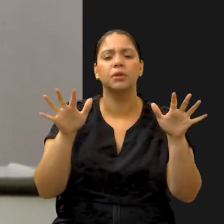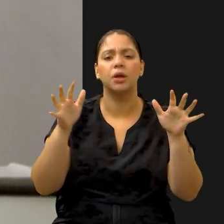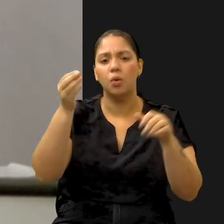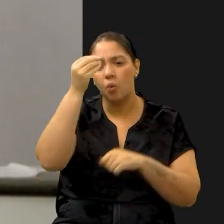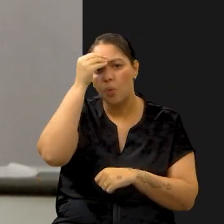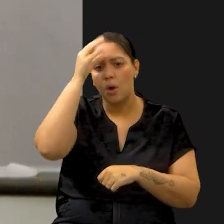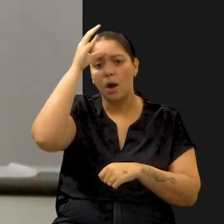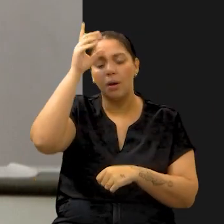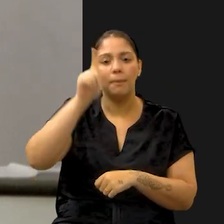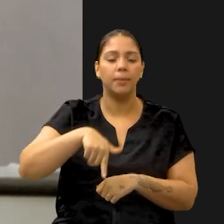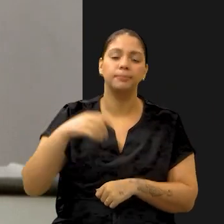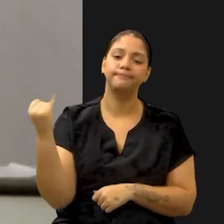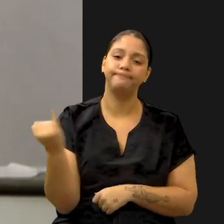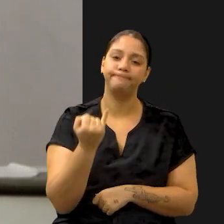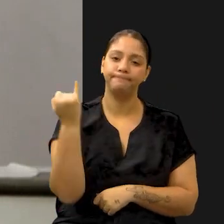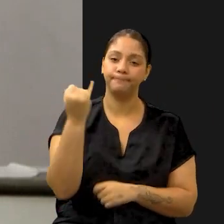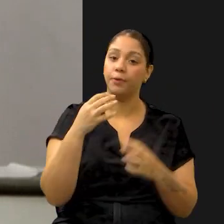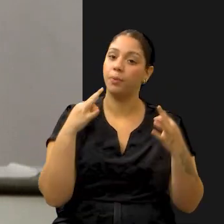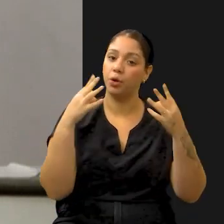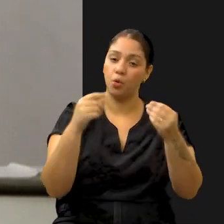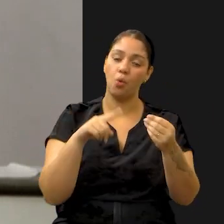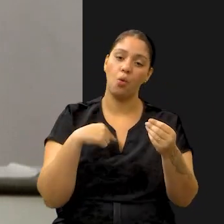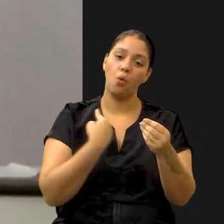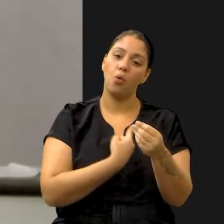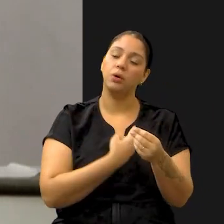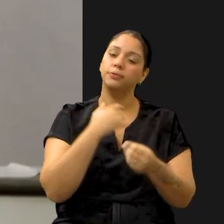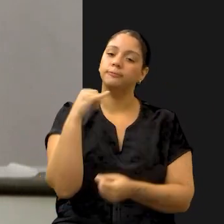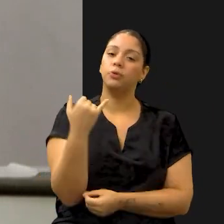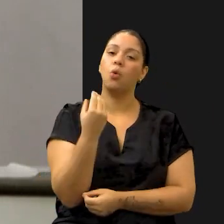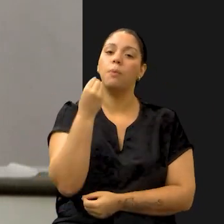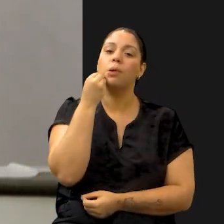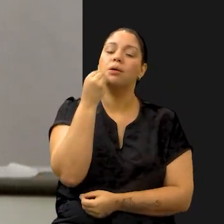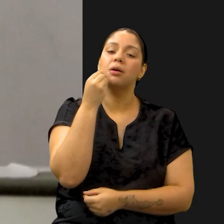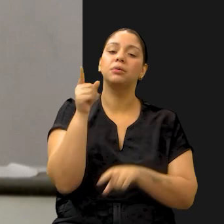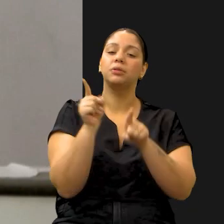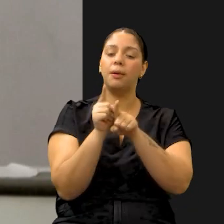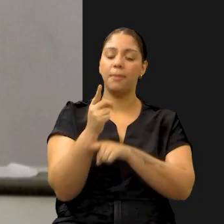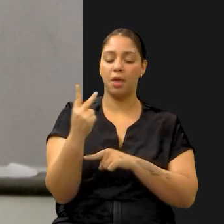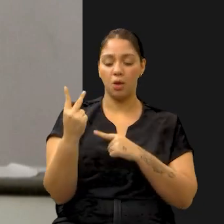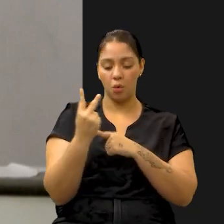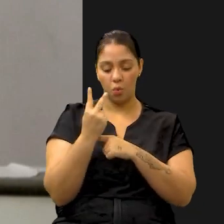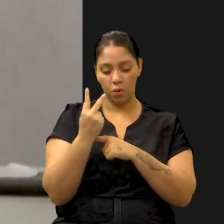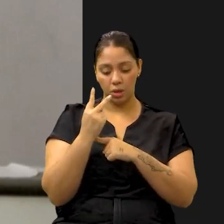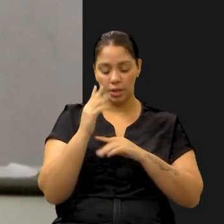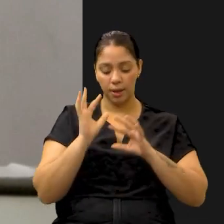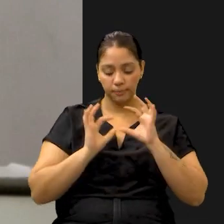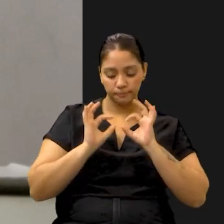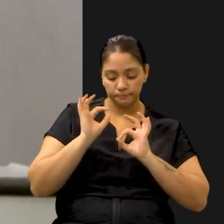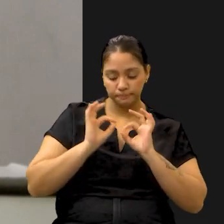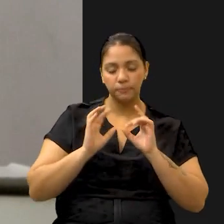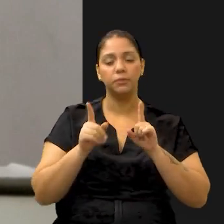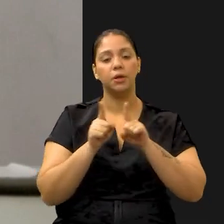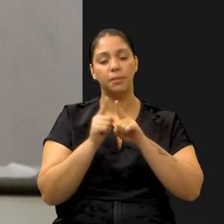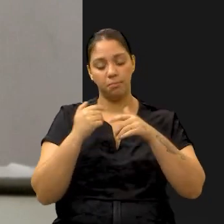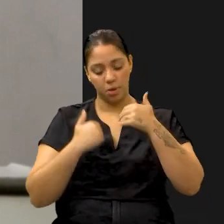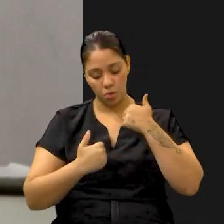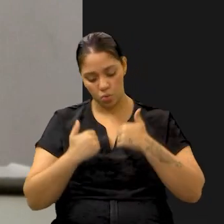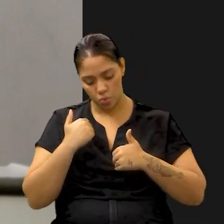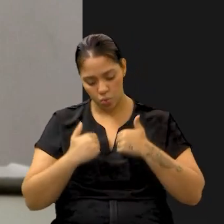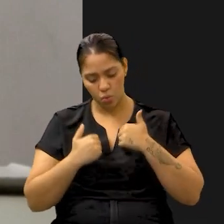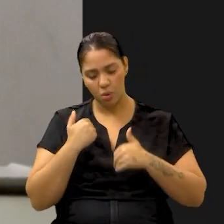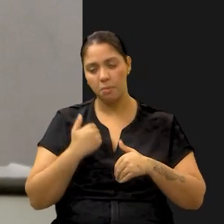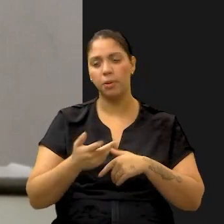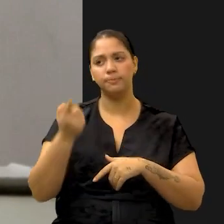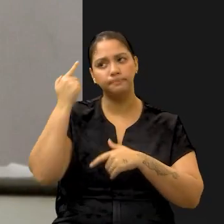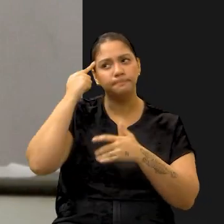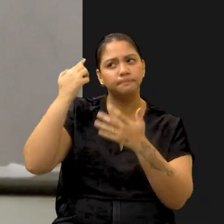distribuir conhecimento realmente é essencial para que todos nós possamos ter a oportunidade de nos cuidarmos, né, de ficarmos atentos ao nosso